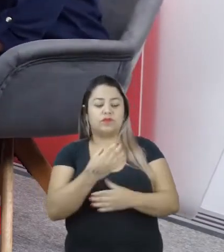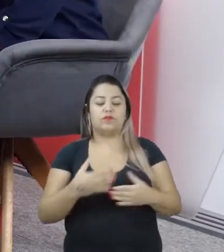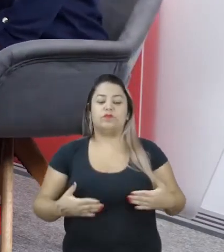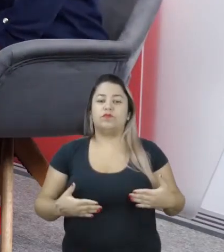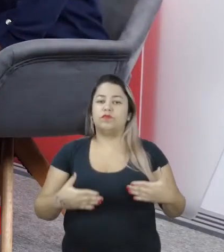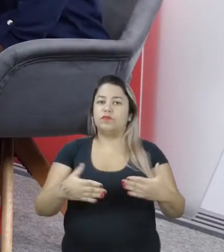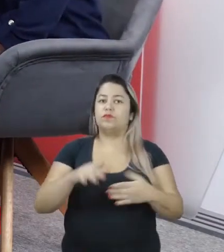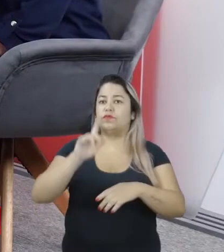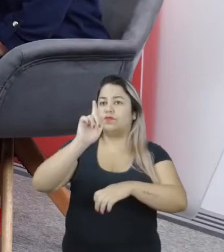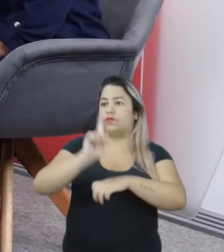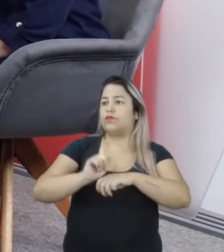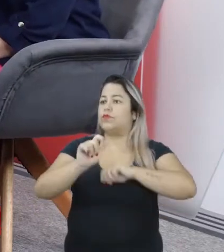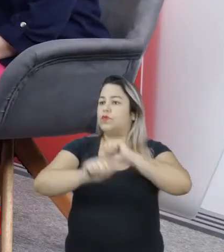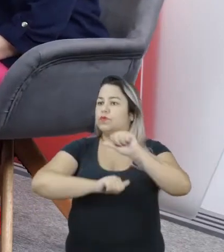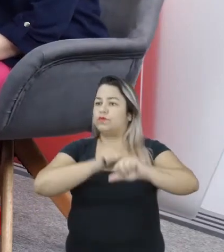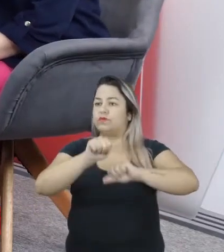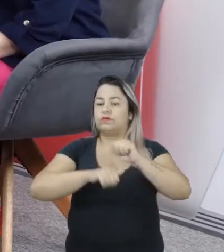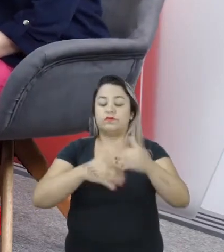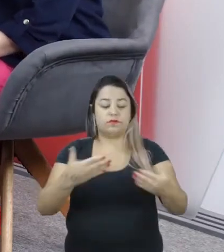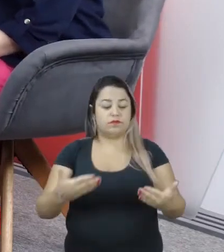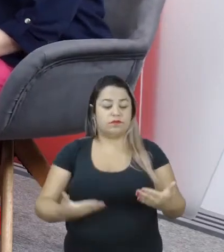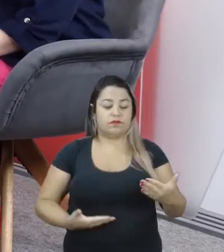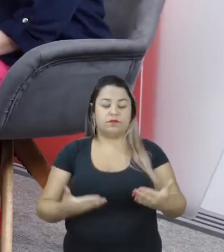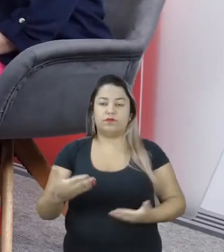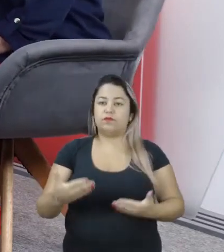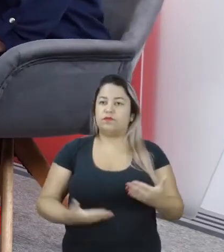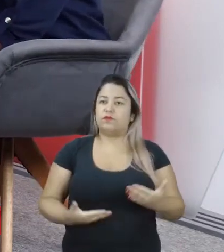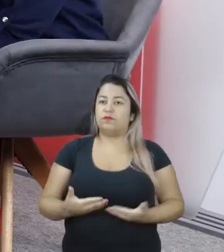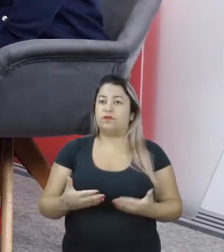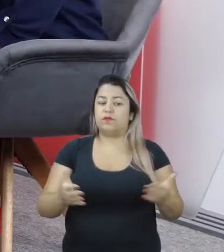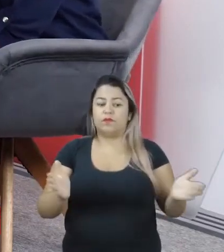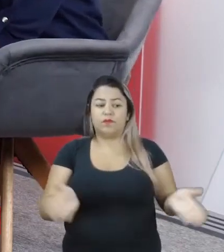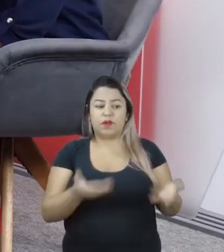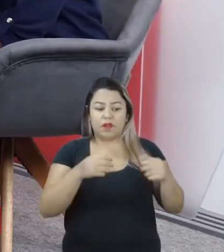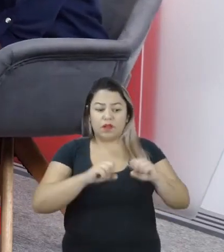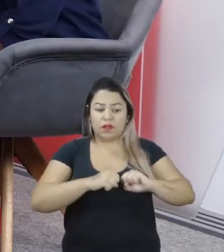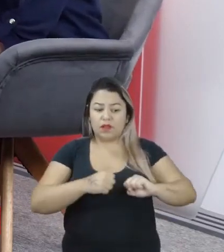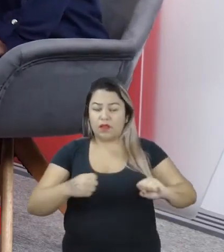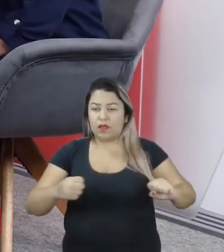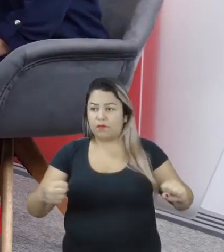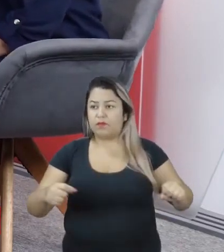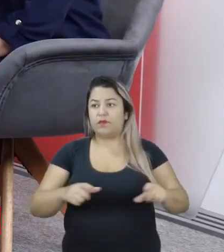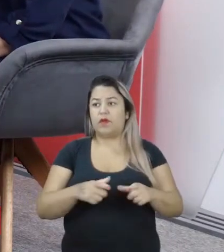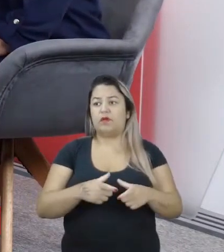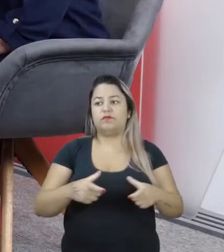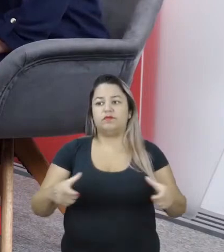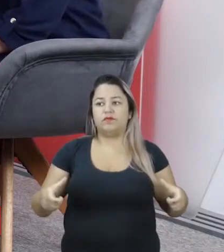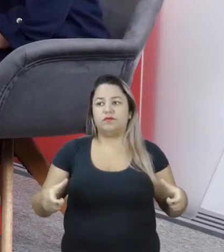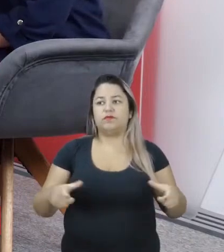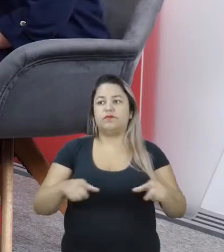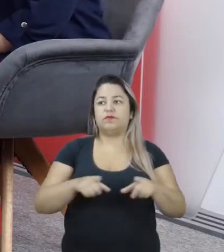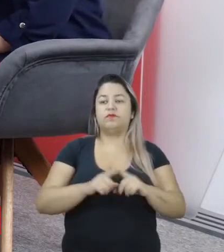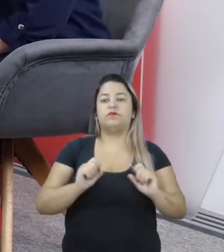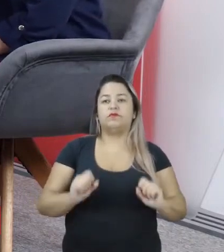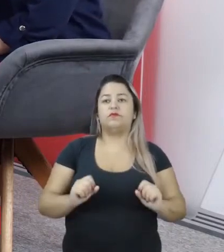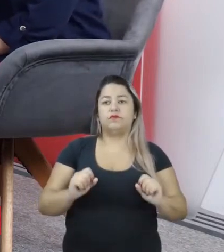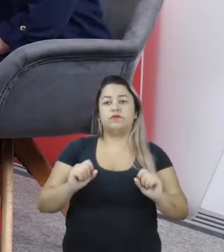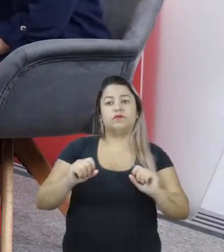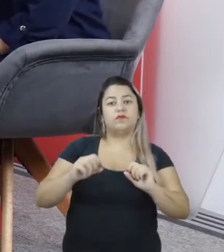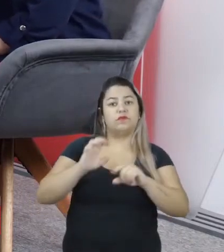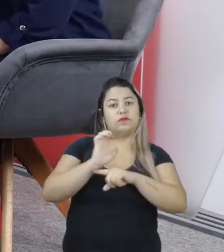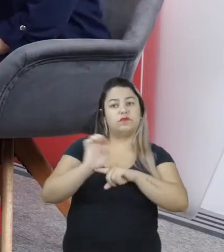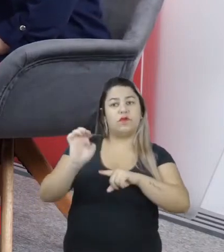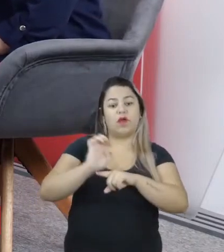né, da Gestão e da Inovação em Serviços Públicos, que é uma iniciativa do Lula para ampliar as capacidades do Estado, né, que foi tão desmontado, de